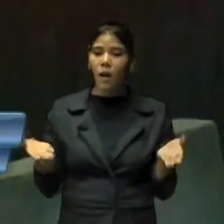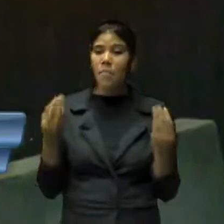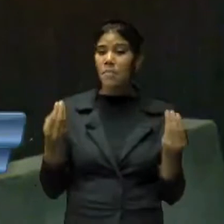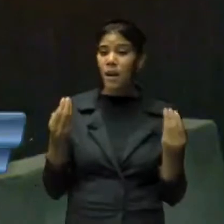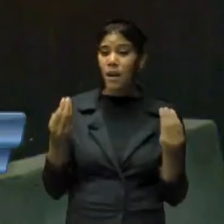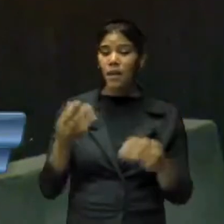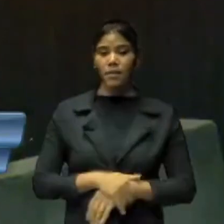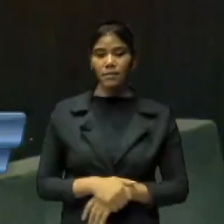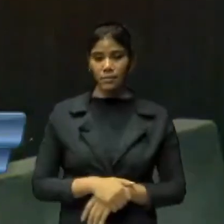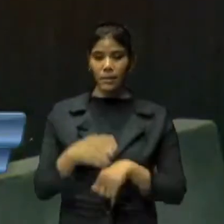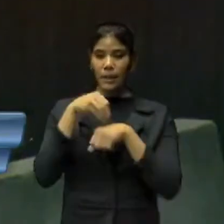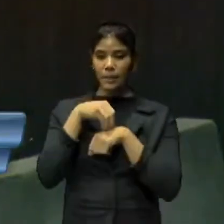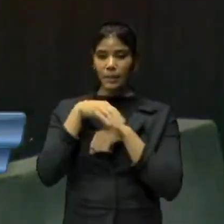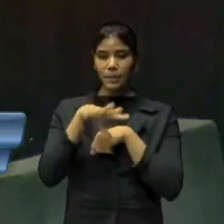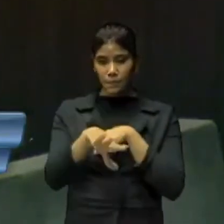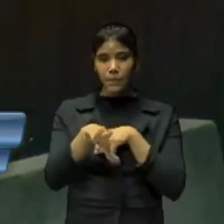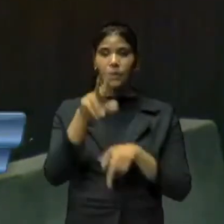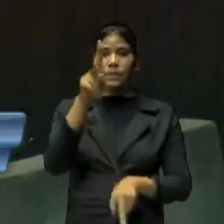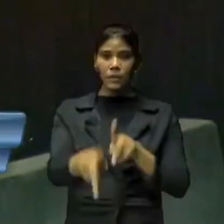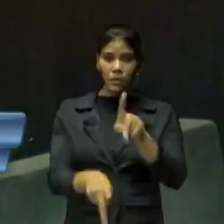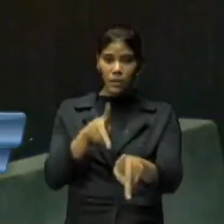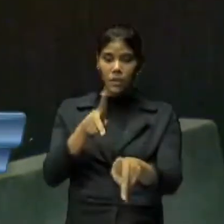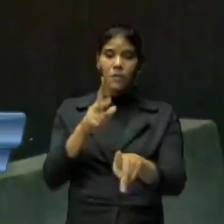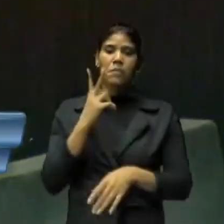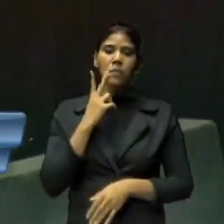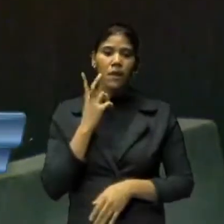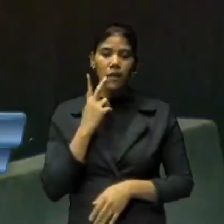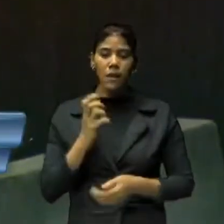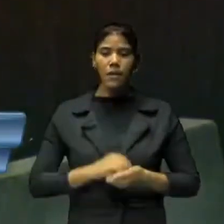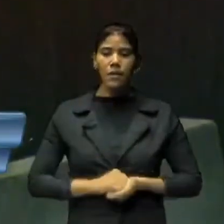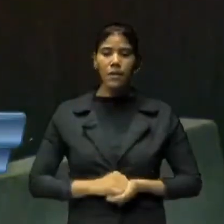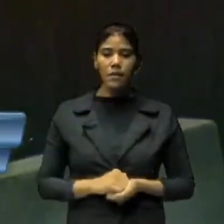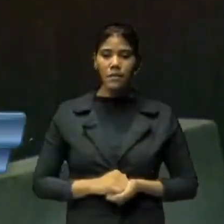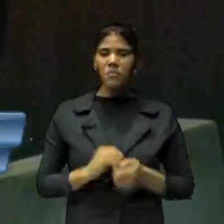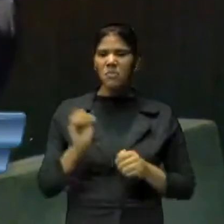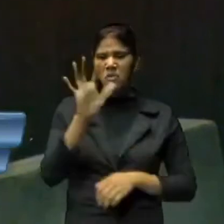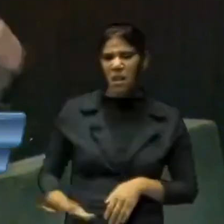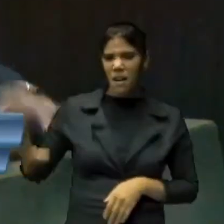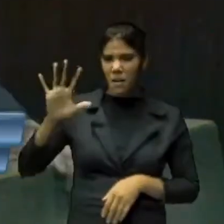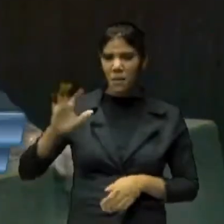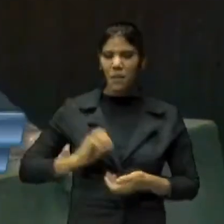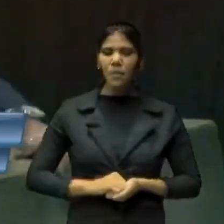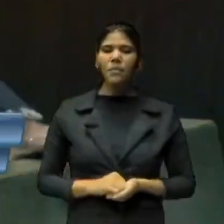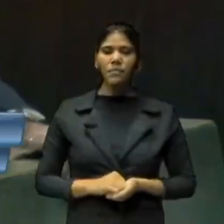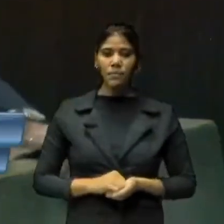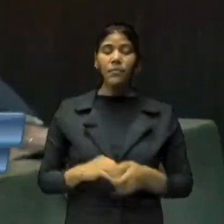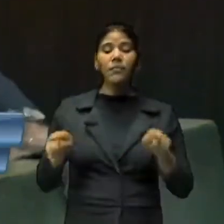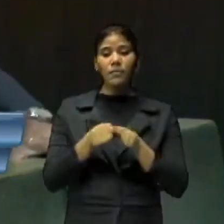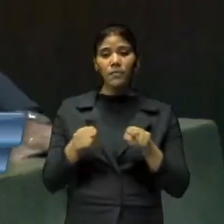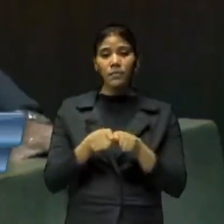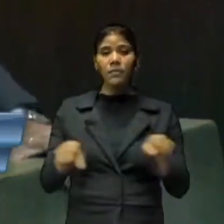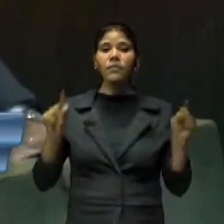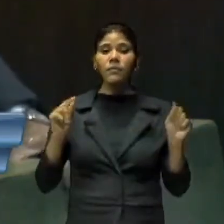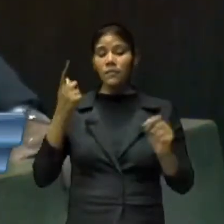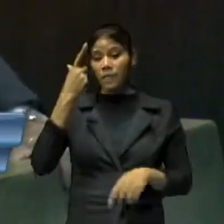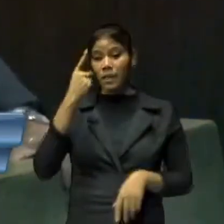para transferir para o eleitor cearense, de um modo geral, e